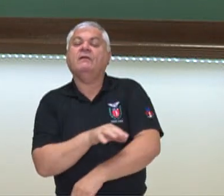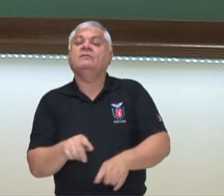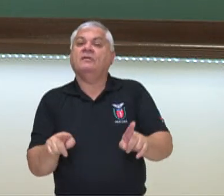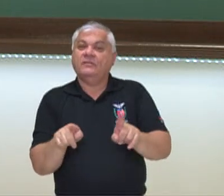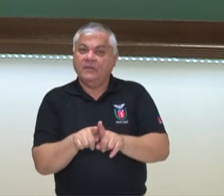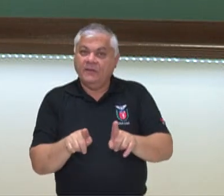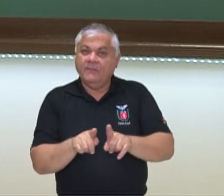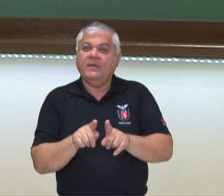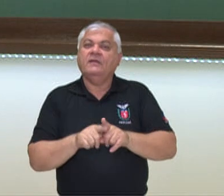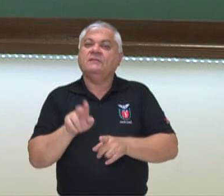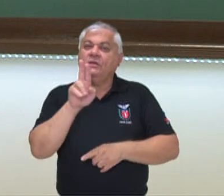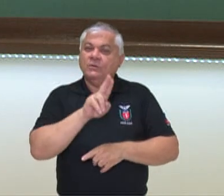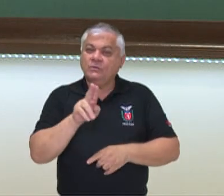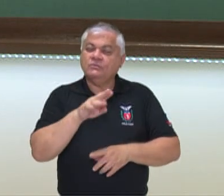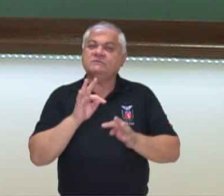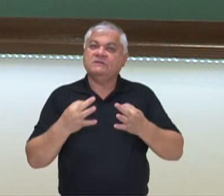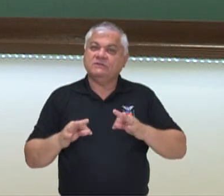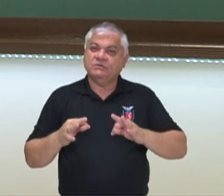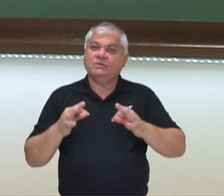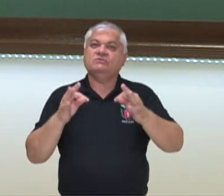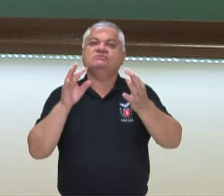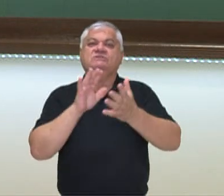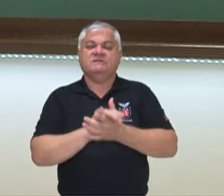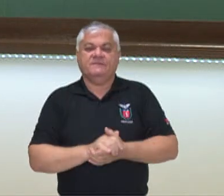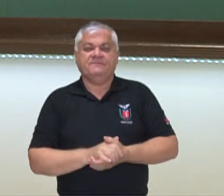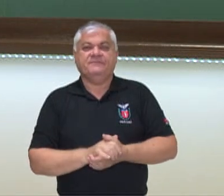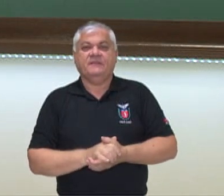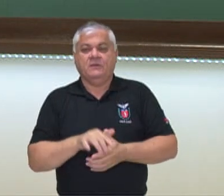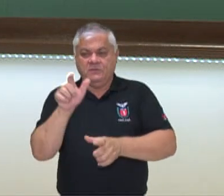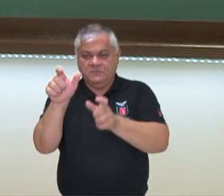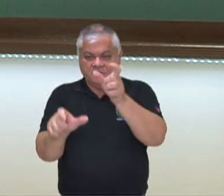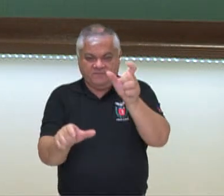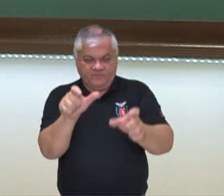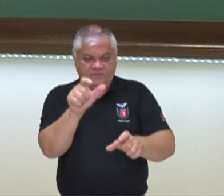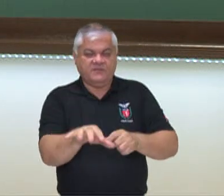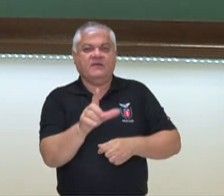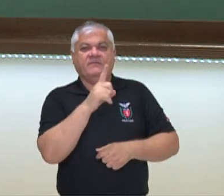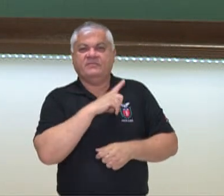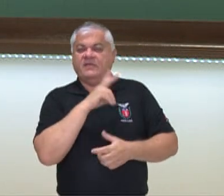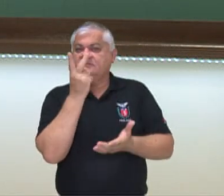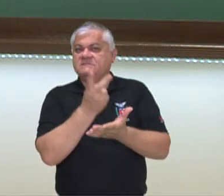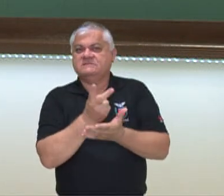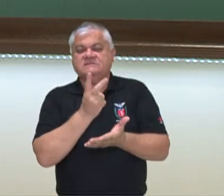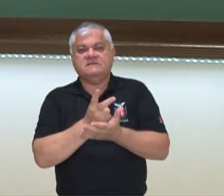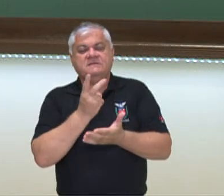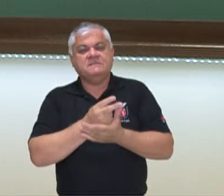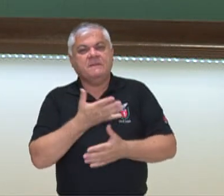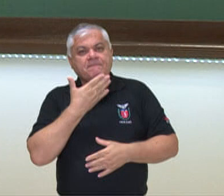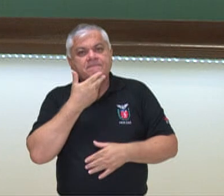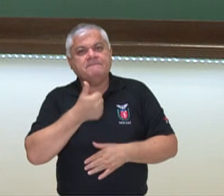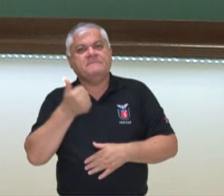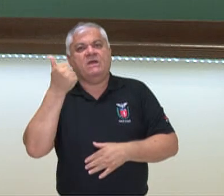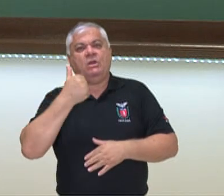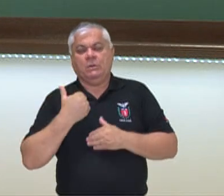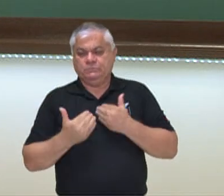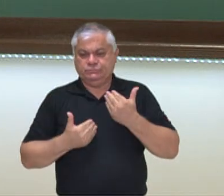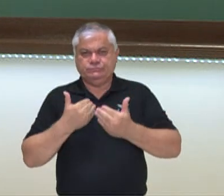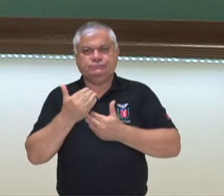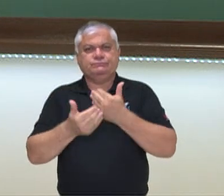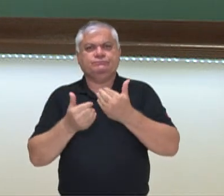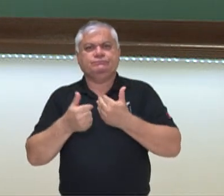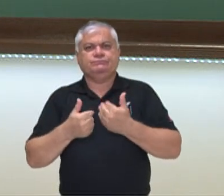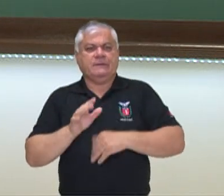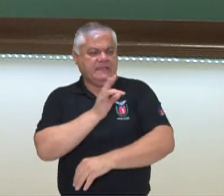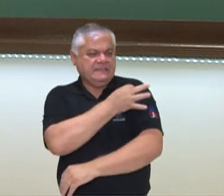ainda mais com o uso das tecnologias, né? Os atletas estão conseguindo sempre melhorar o seu desempenho, melhorar a sua